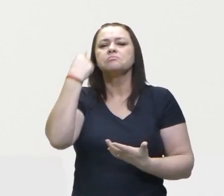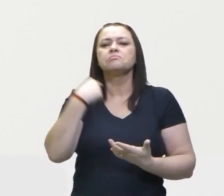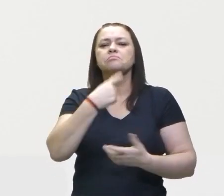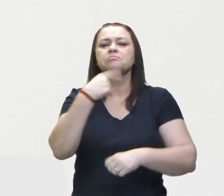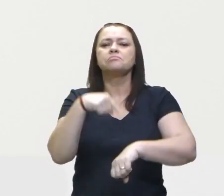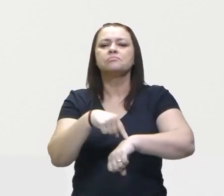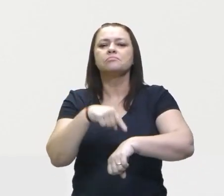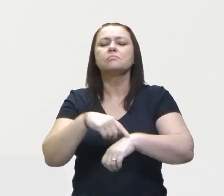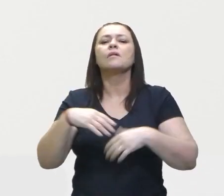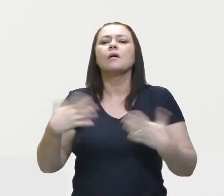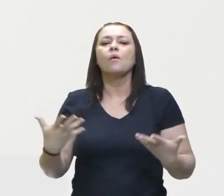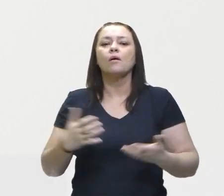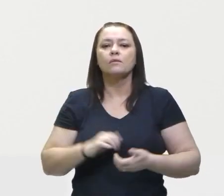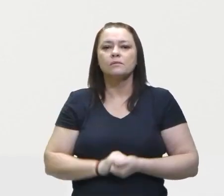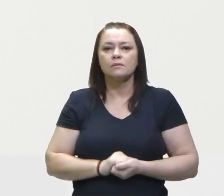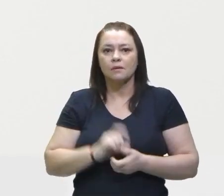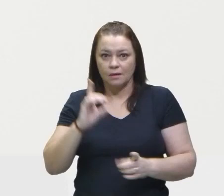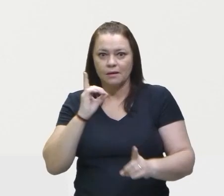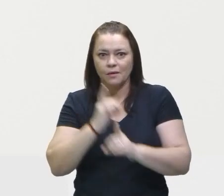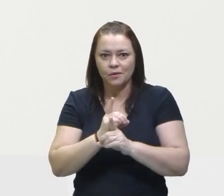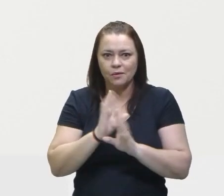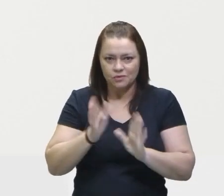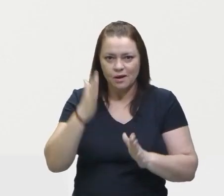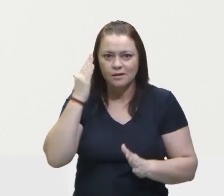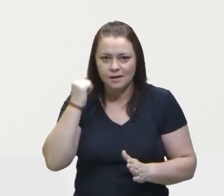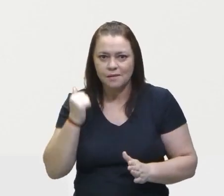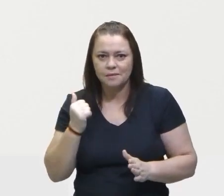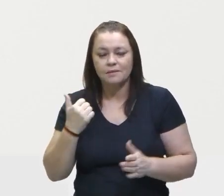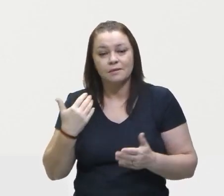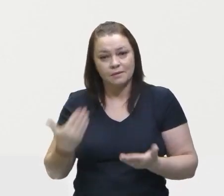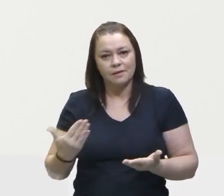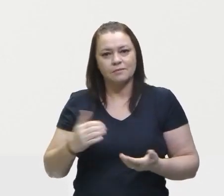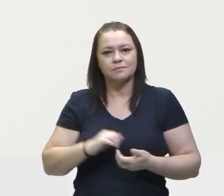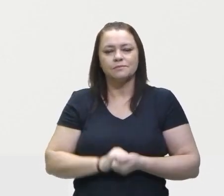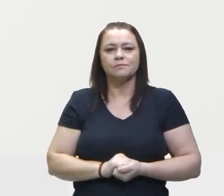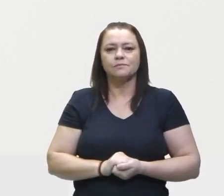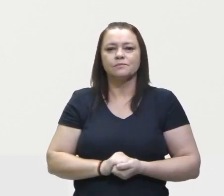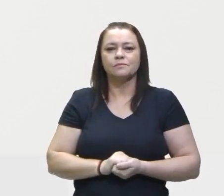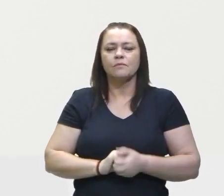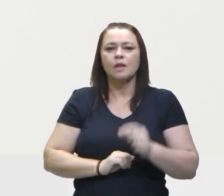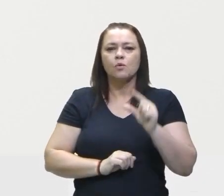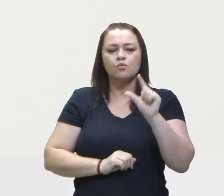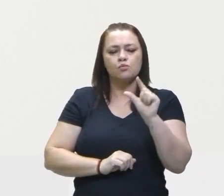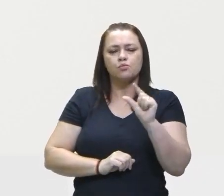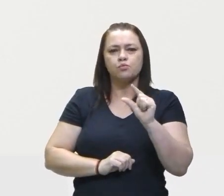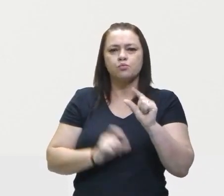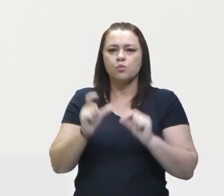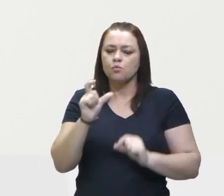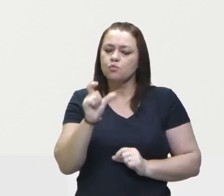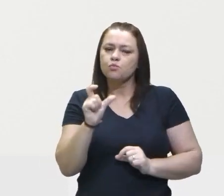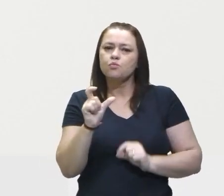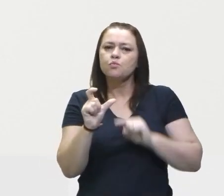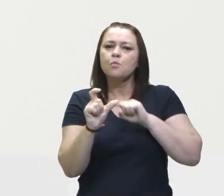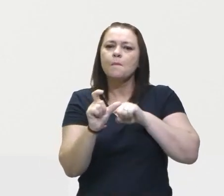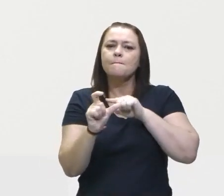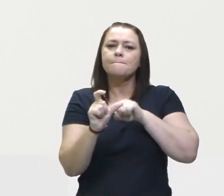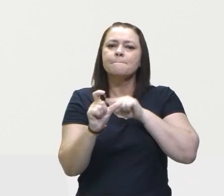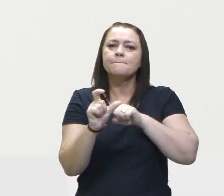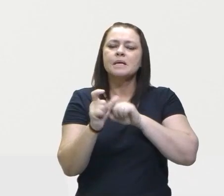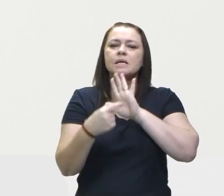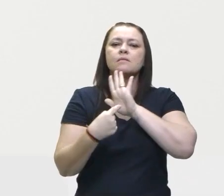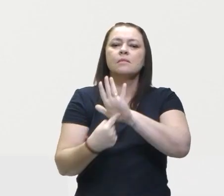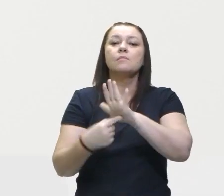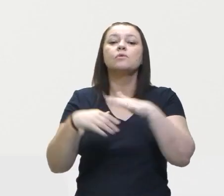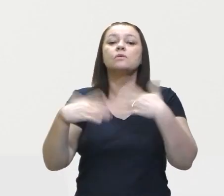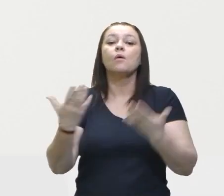Já? Já? Encontrou? O ponteiro pequeno está apontando para qual número? E o ponteiro grande está apontando